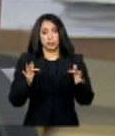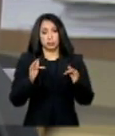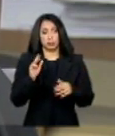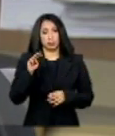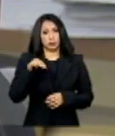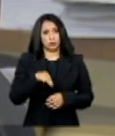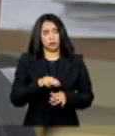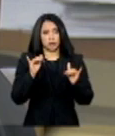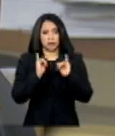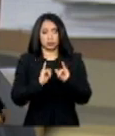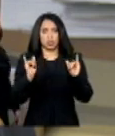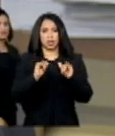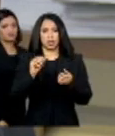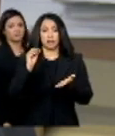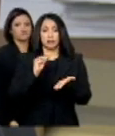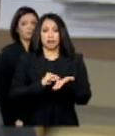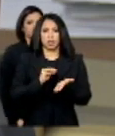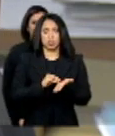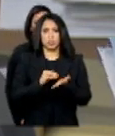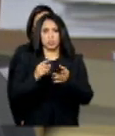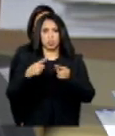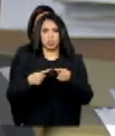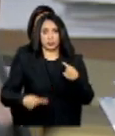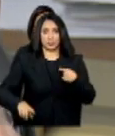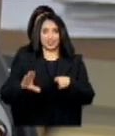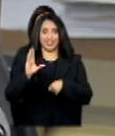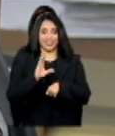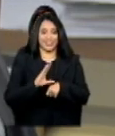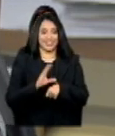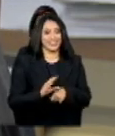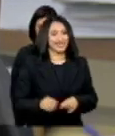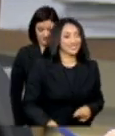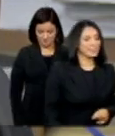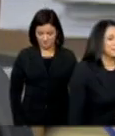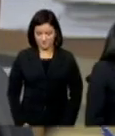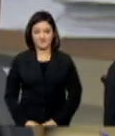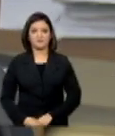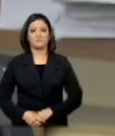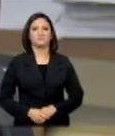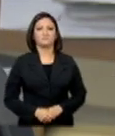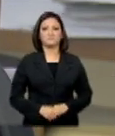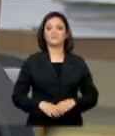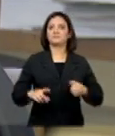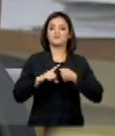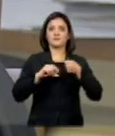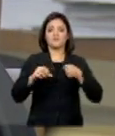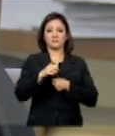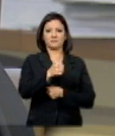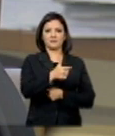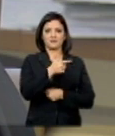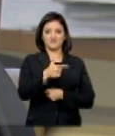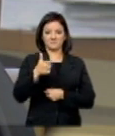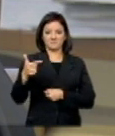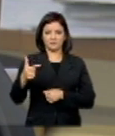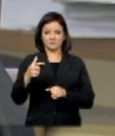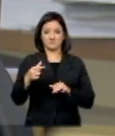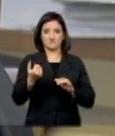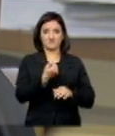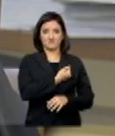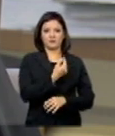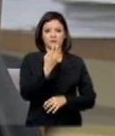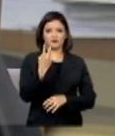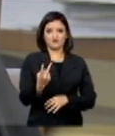declaração de inconstitucionalidade do artigo 122 2 e 3 porque viola a proporcionalidade